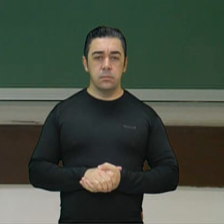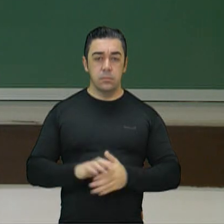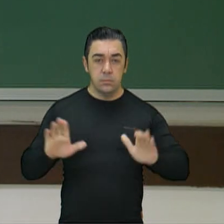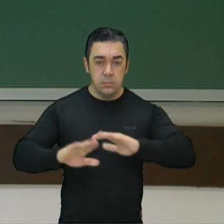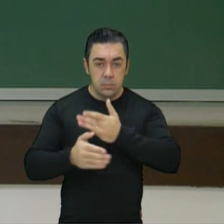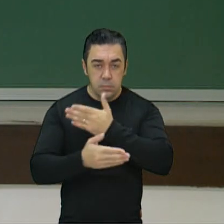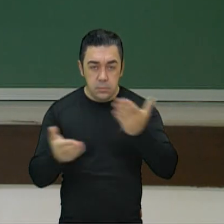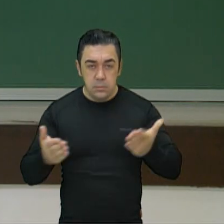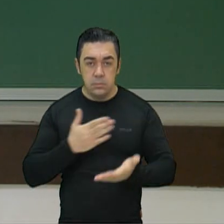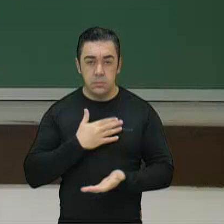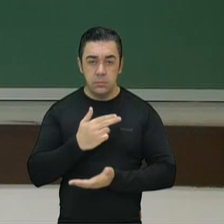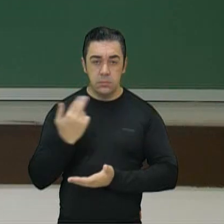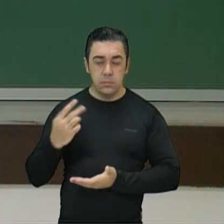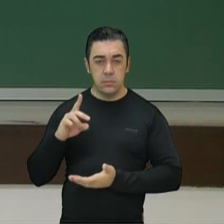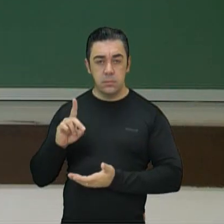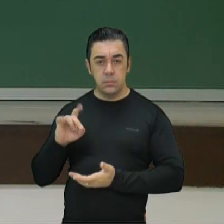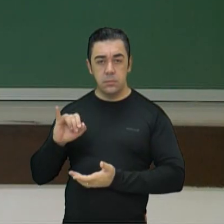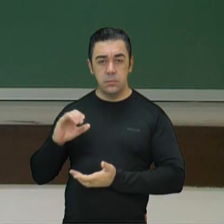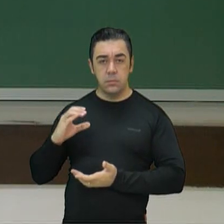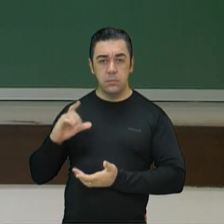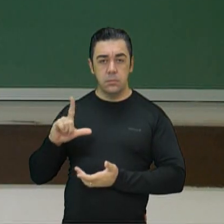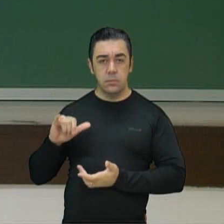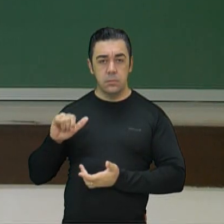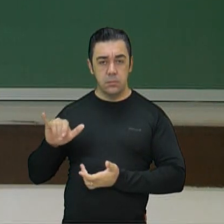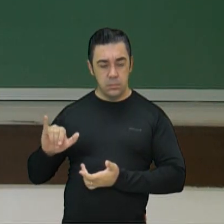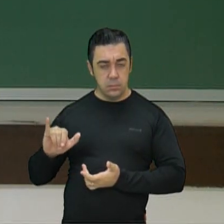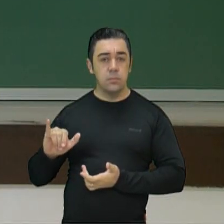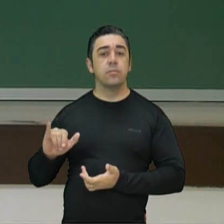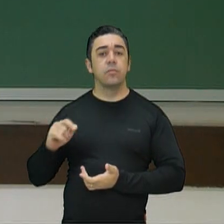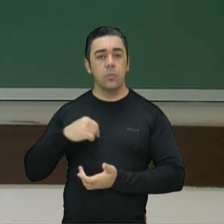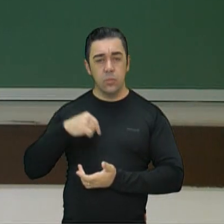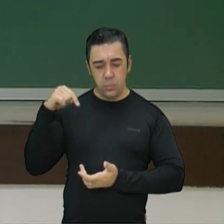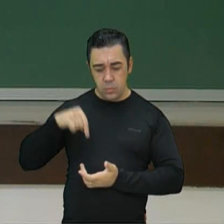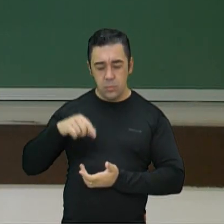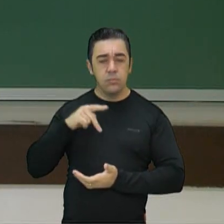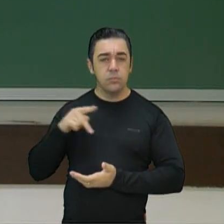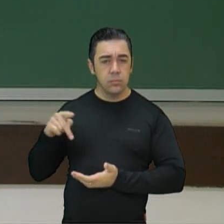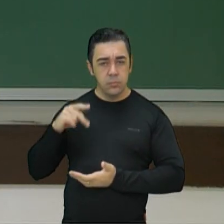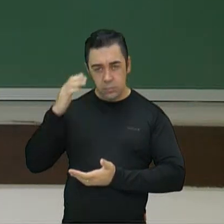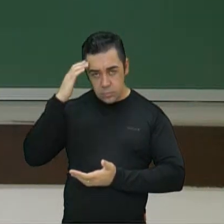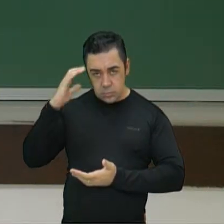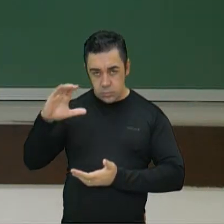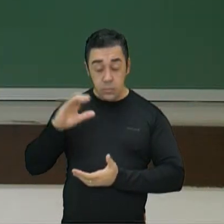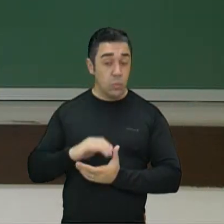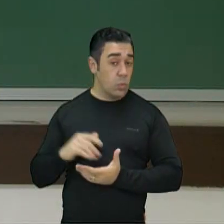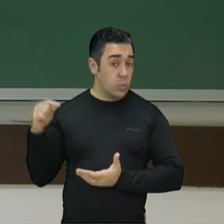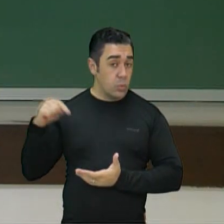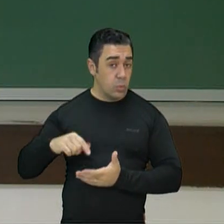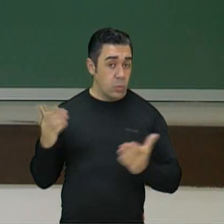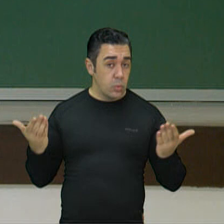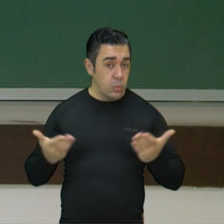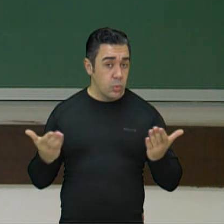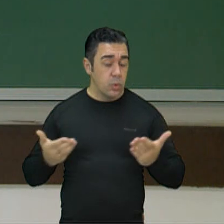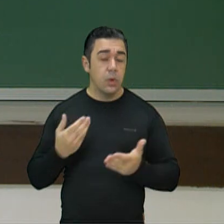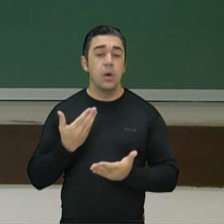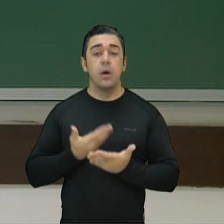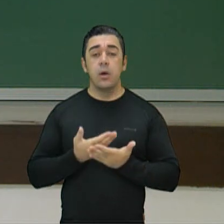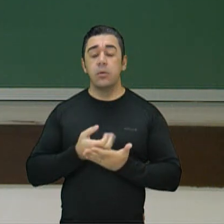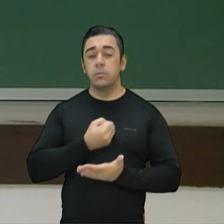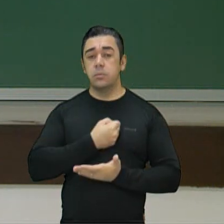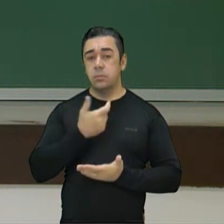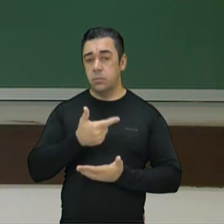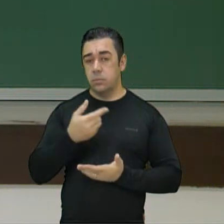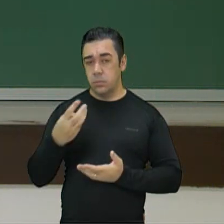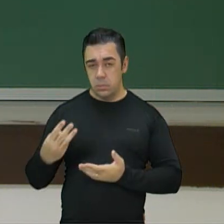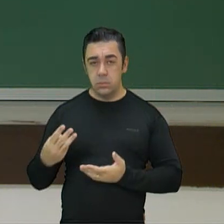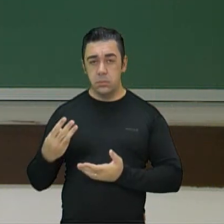Olá pessoal, meu nome é Diclei Henrique, sou professor aqui de Curitiba. Nós estamos aqui hoje para trabalhar a aula de número 23 com